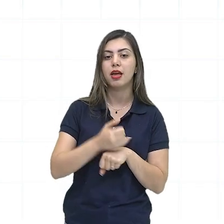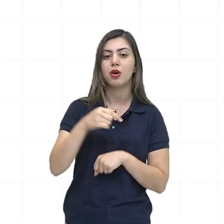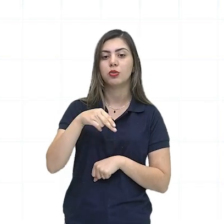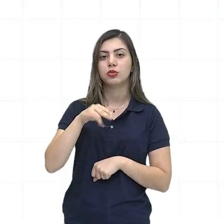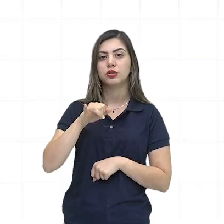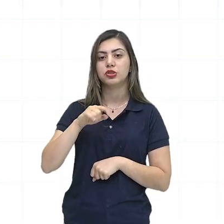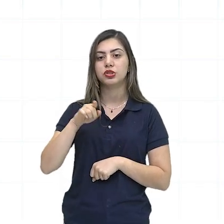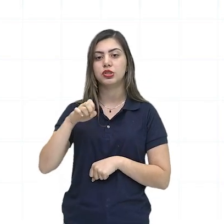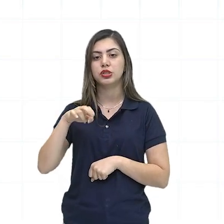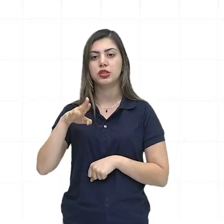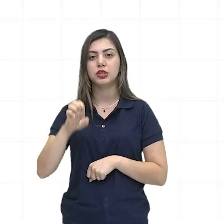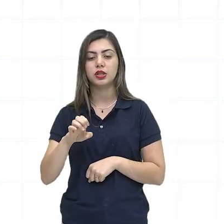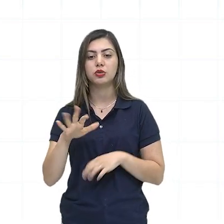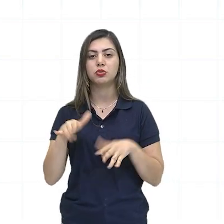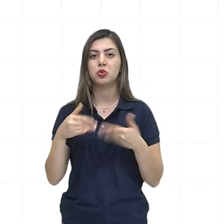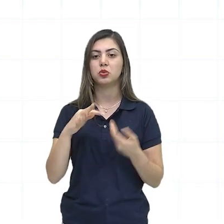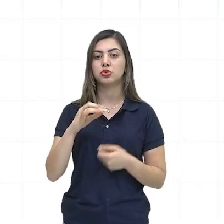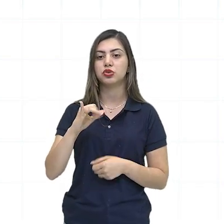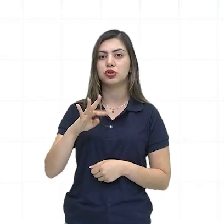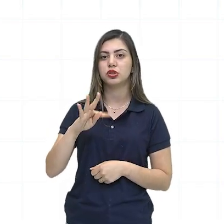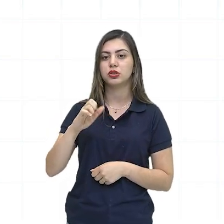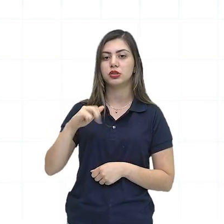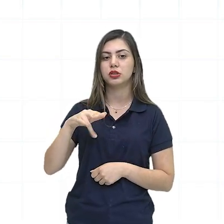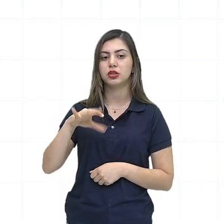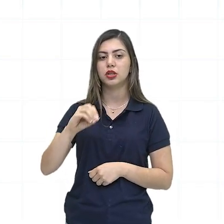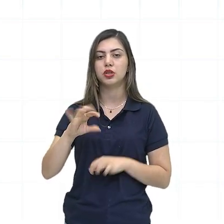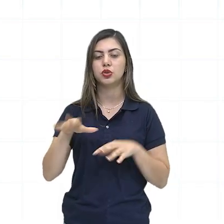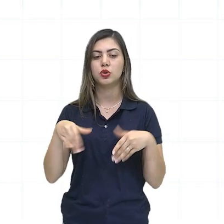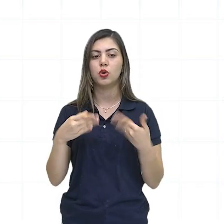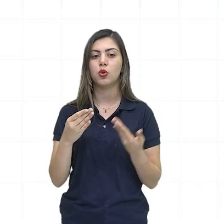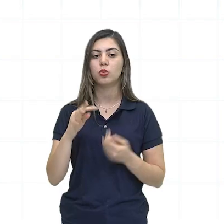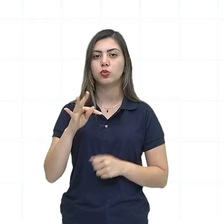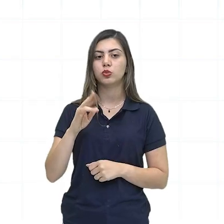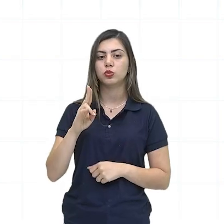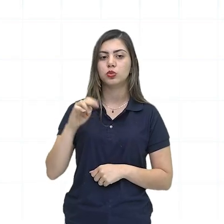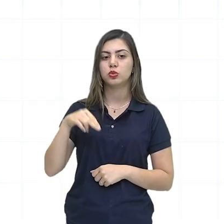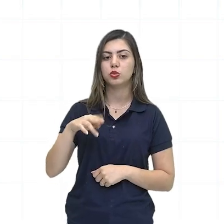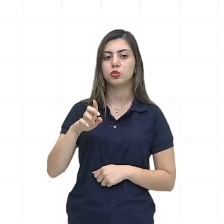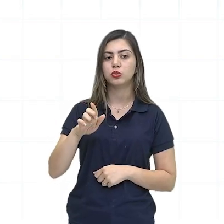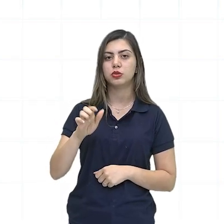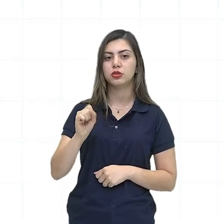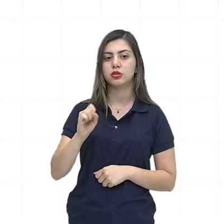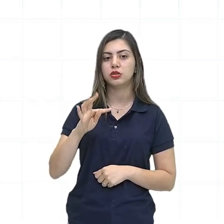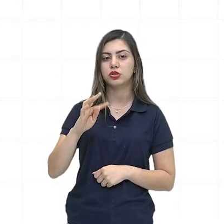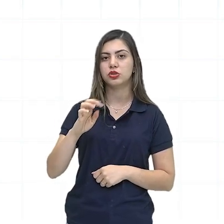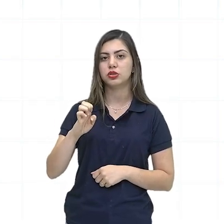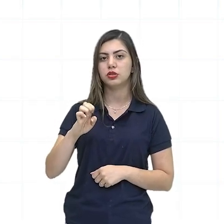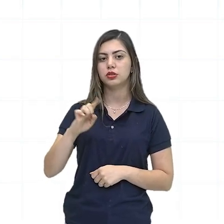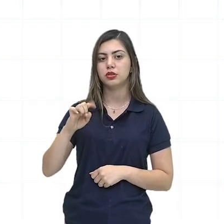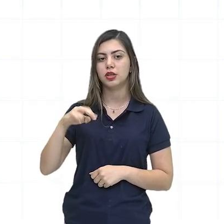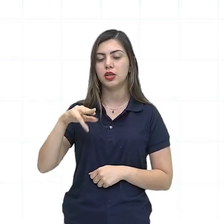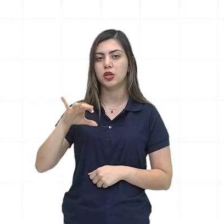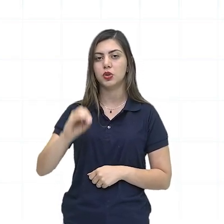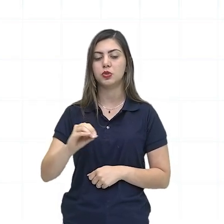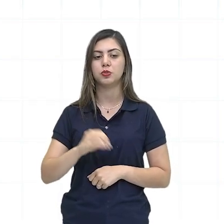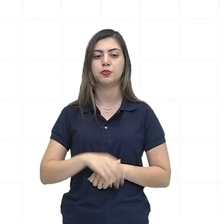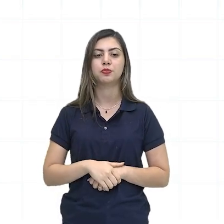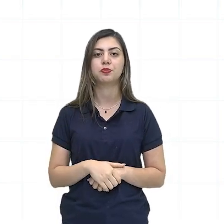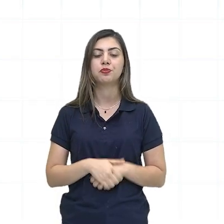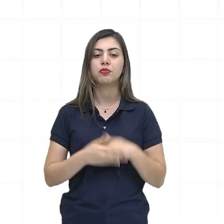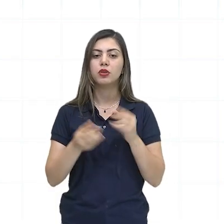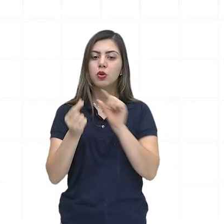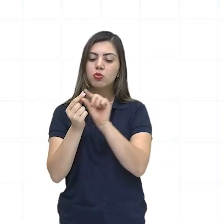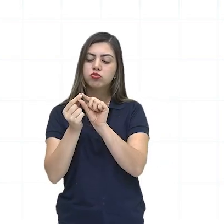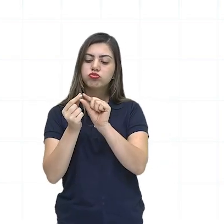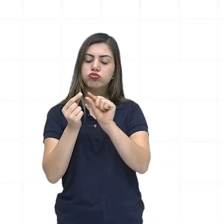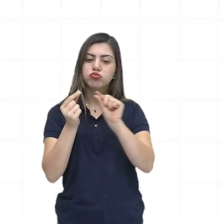níquel, titânio ou tungstênio, tá? Então, ele é feito aí desses vários materiais. As pontas podem